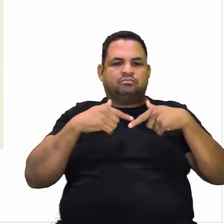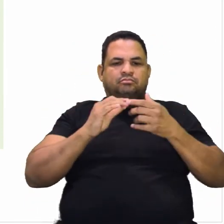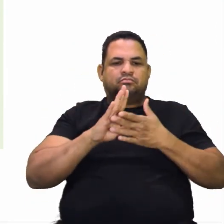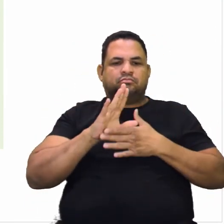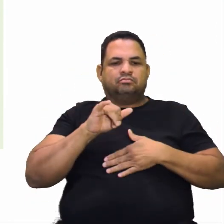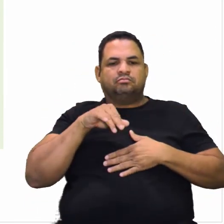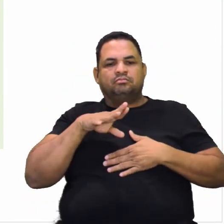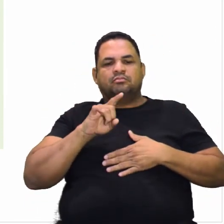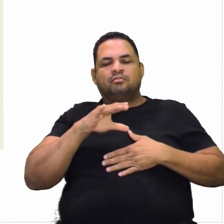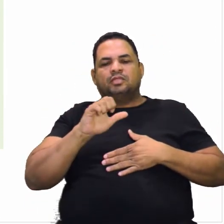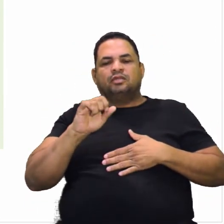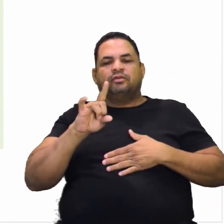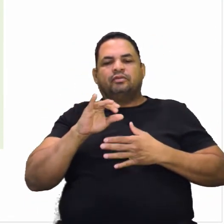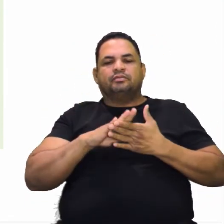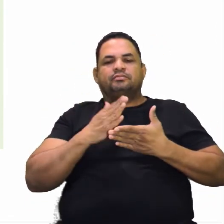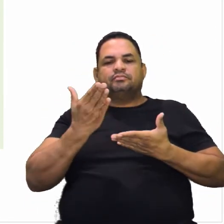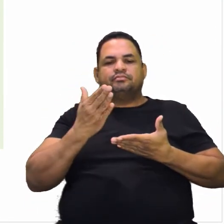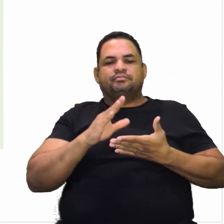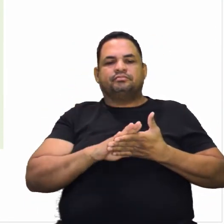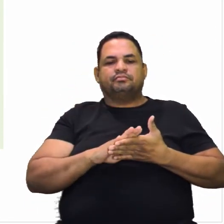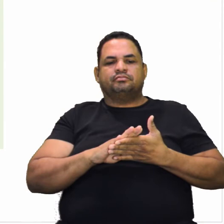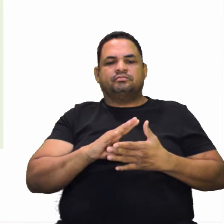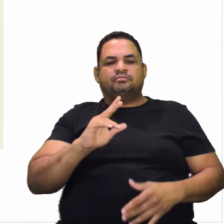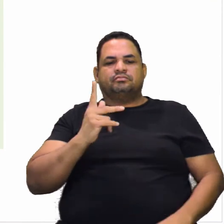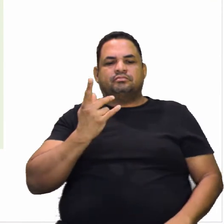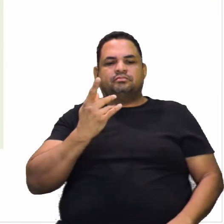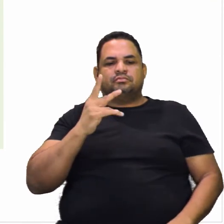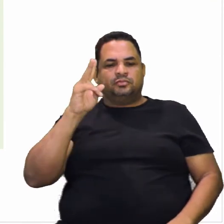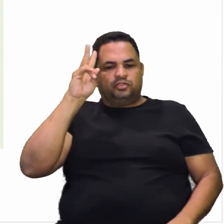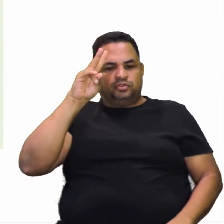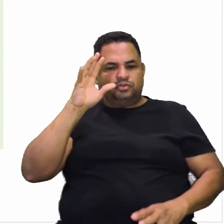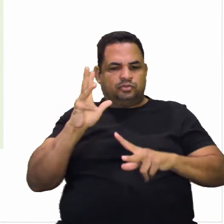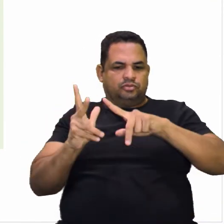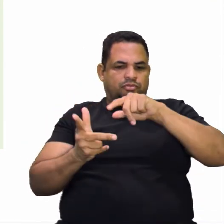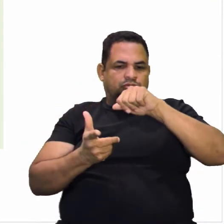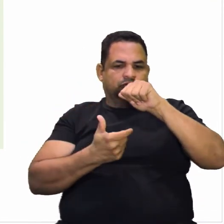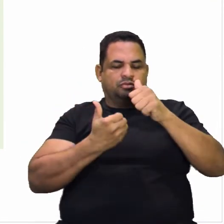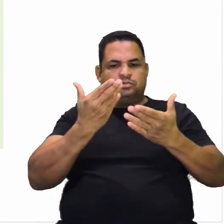Silva, aí no História do Mundo,